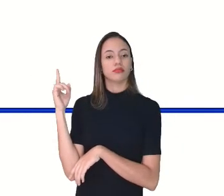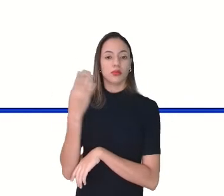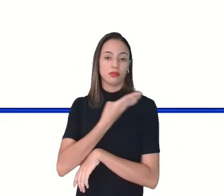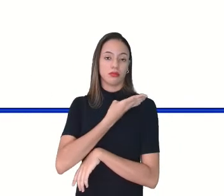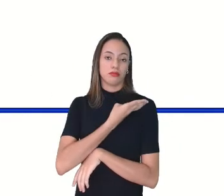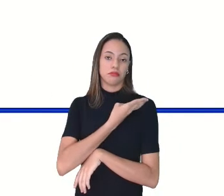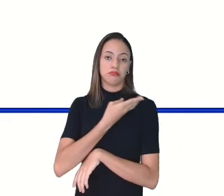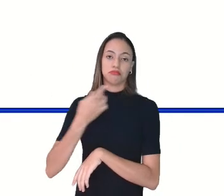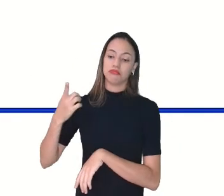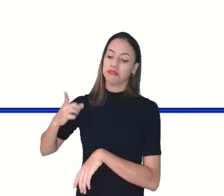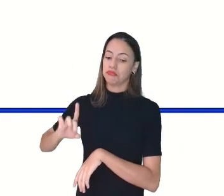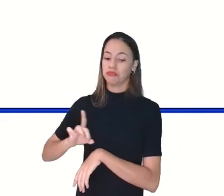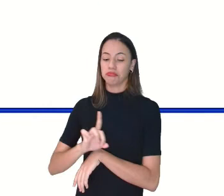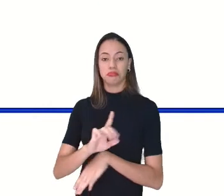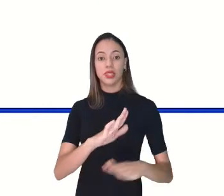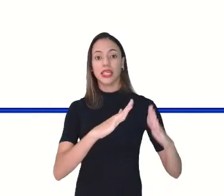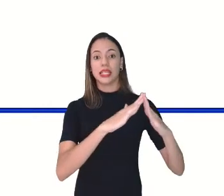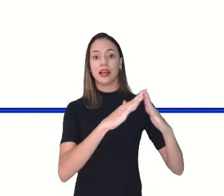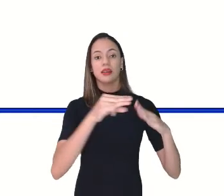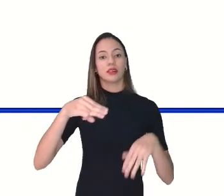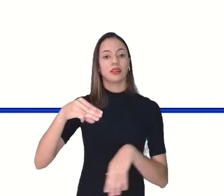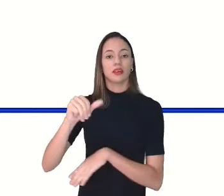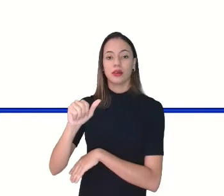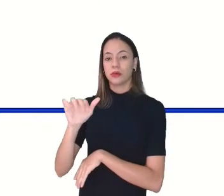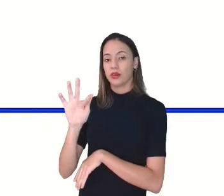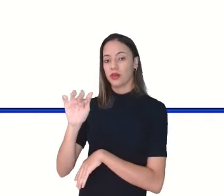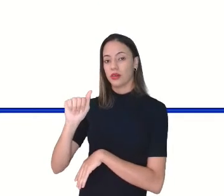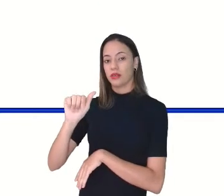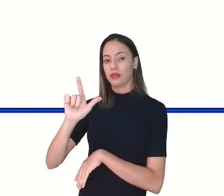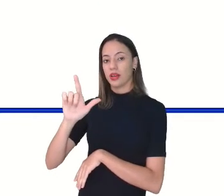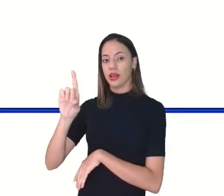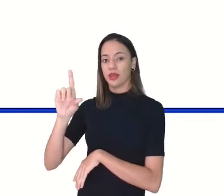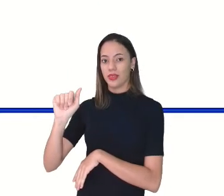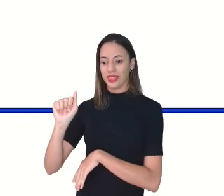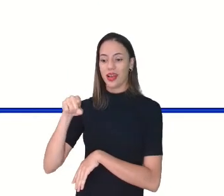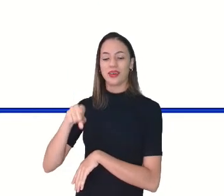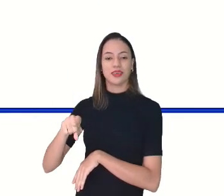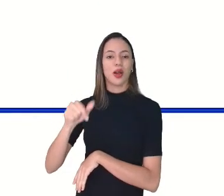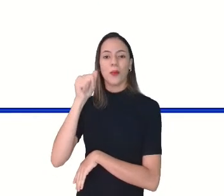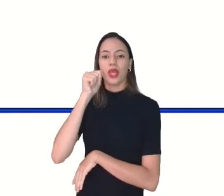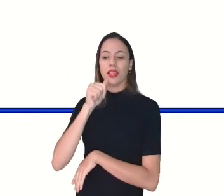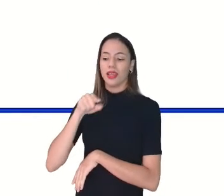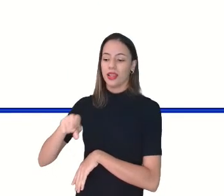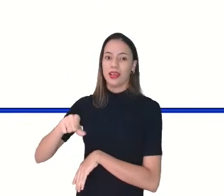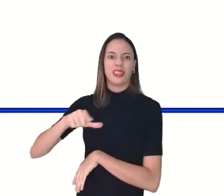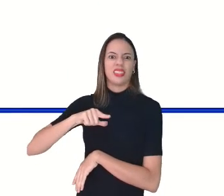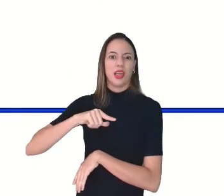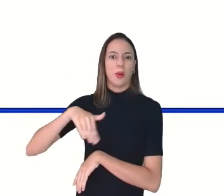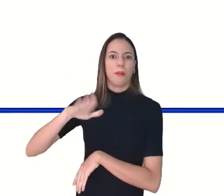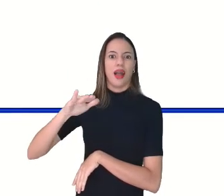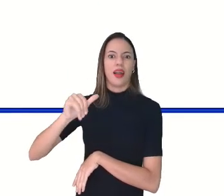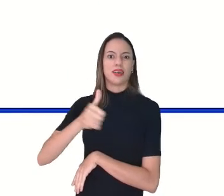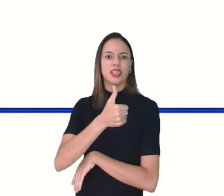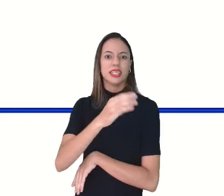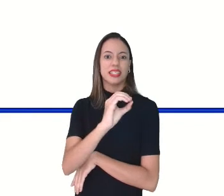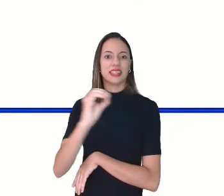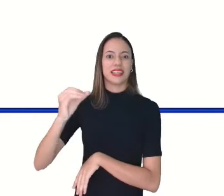amiguinho, né, na casa de Mafalda. Essa menininha adorável que tem mais de 100 anos. Não é